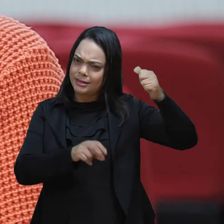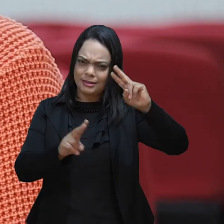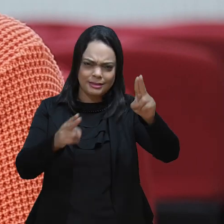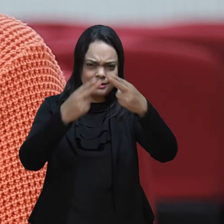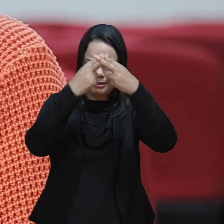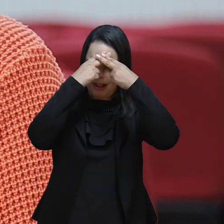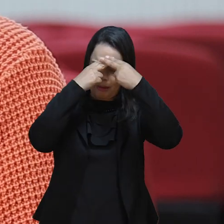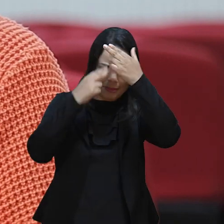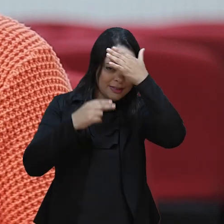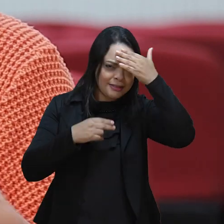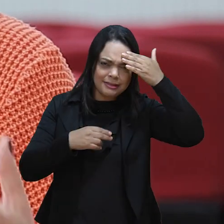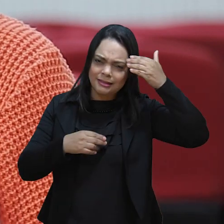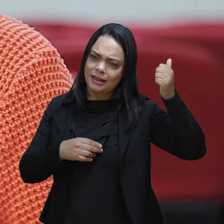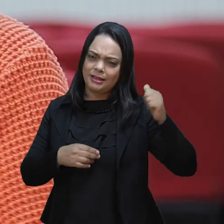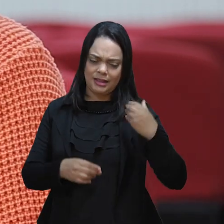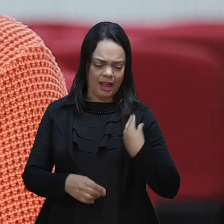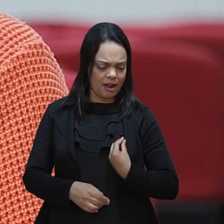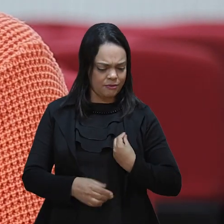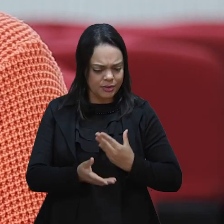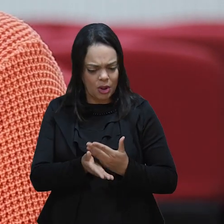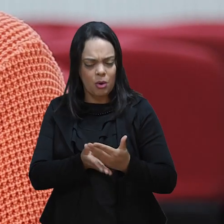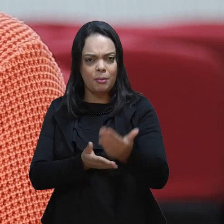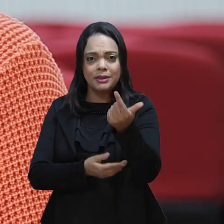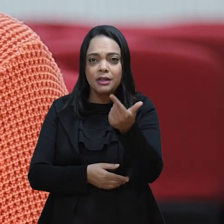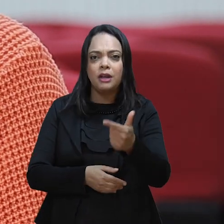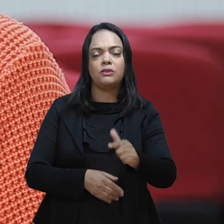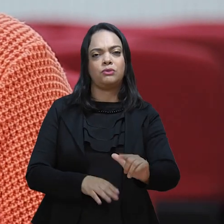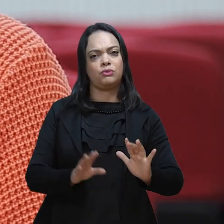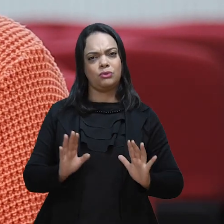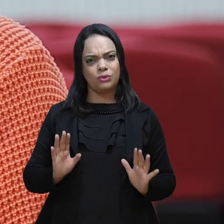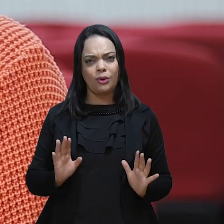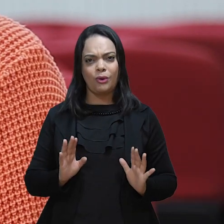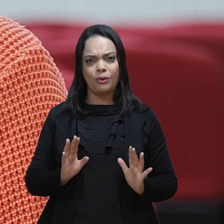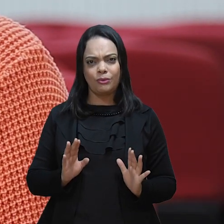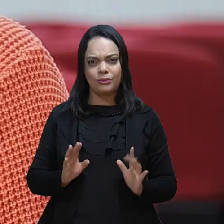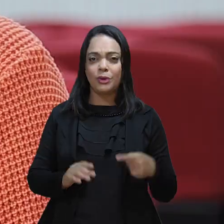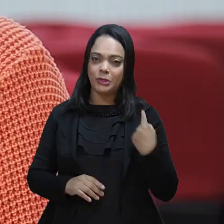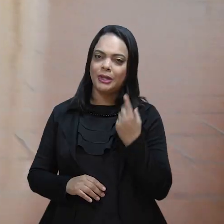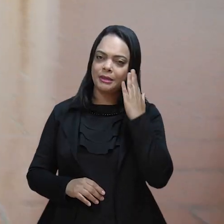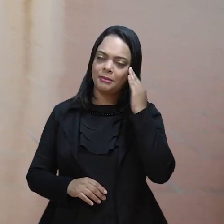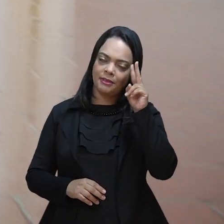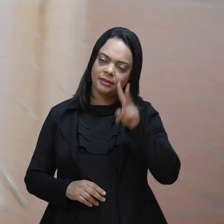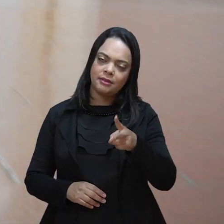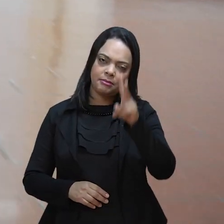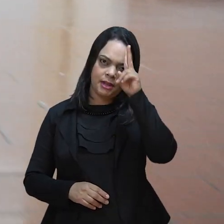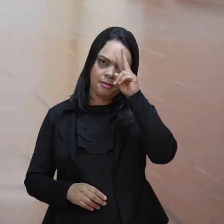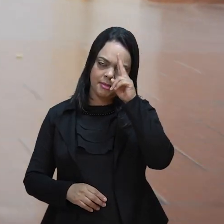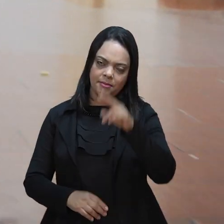reconstruir sua própria vida com essa marca, né, que é uma cicatriz presente.